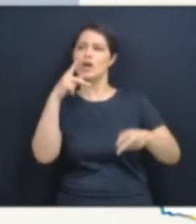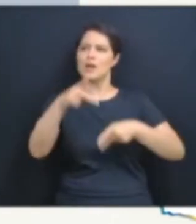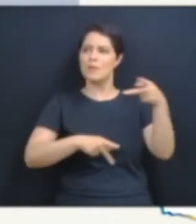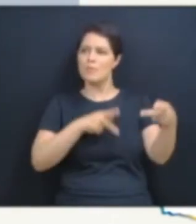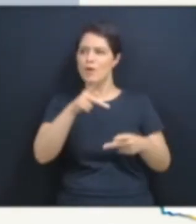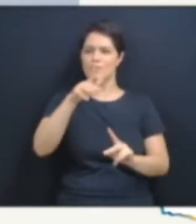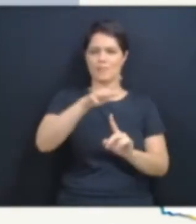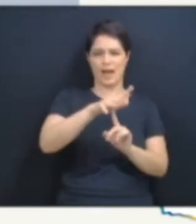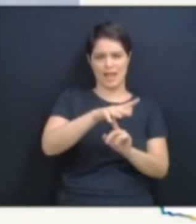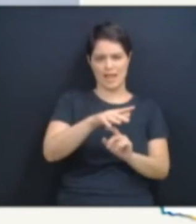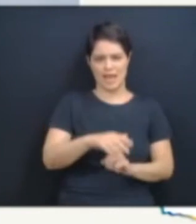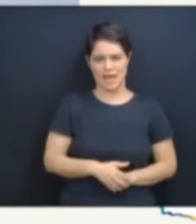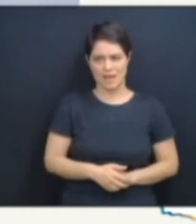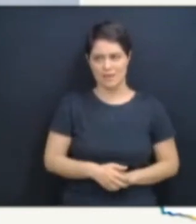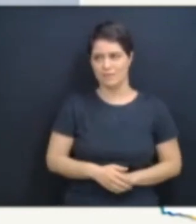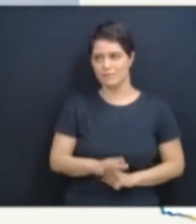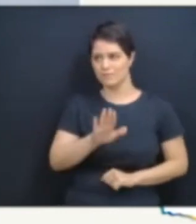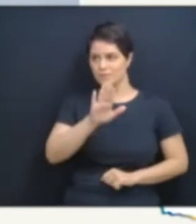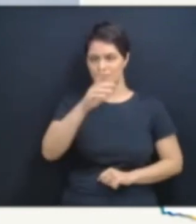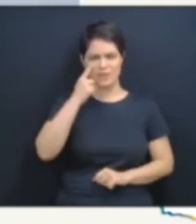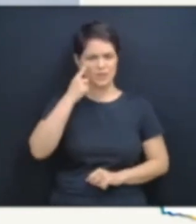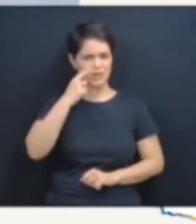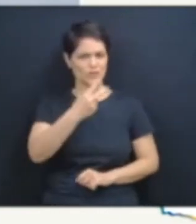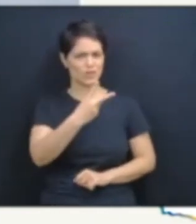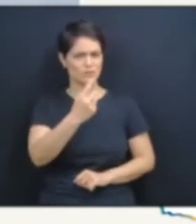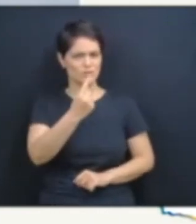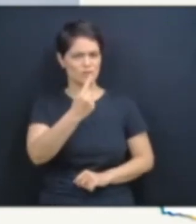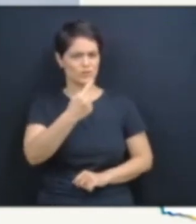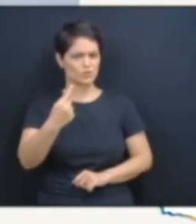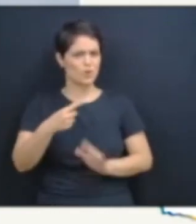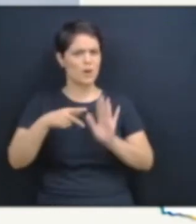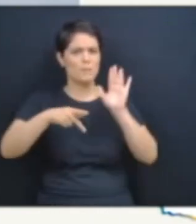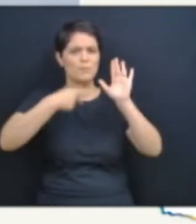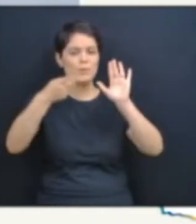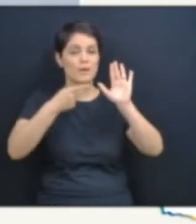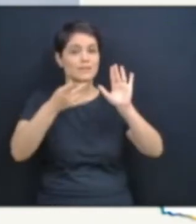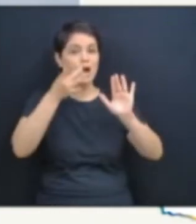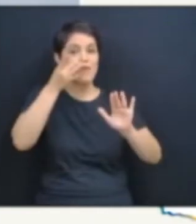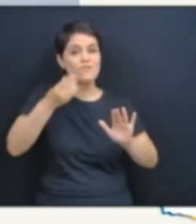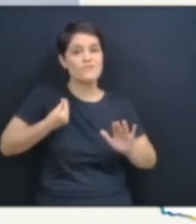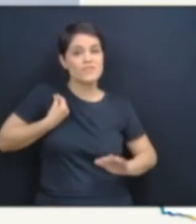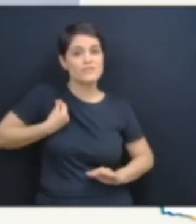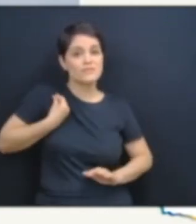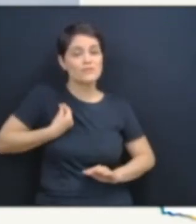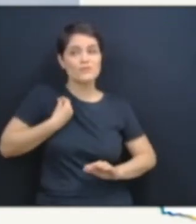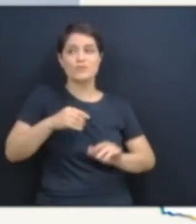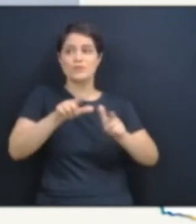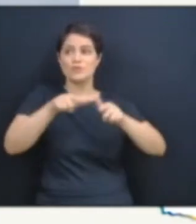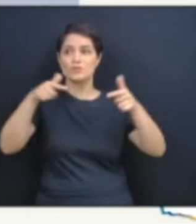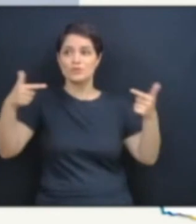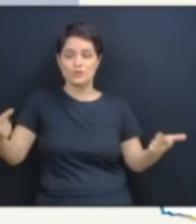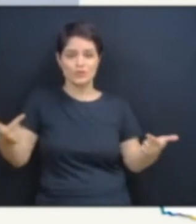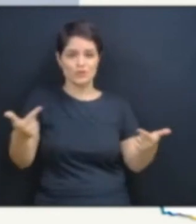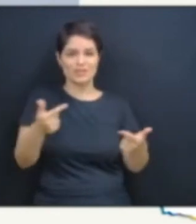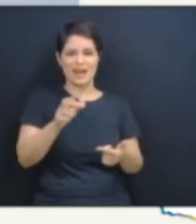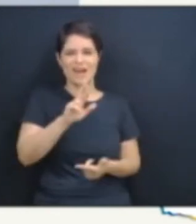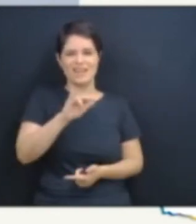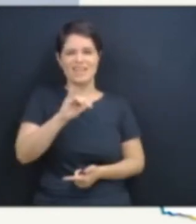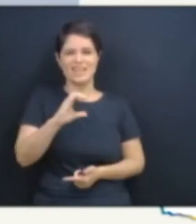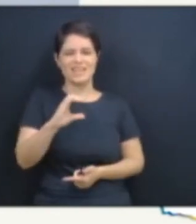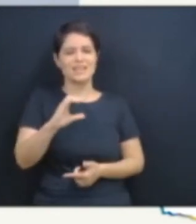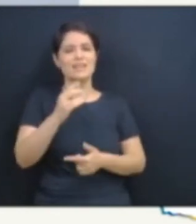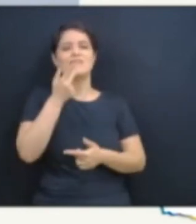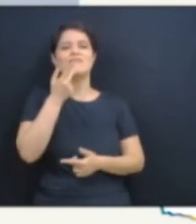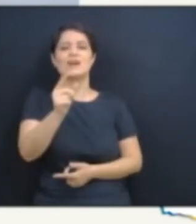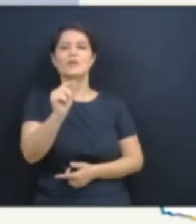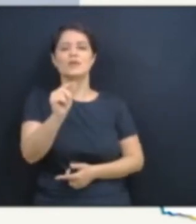Olhem lá, a promessa em 2021. Ao vivo no jornal, na RIC, fala que a